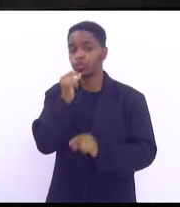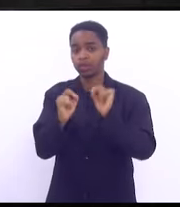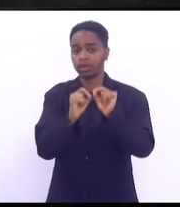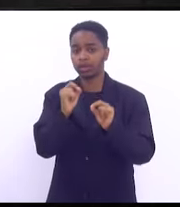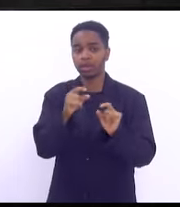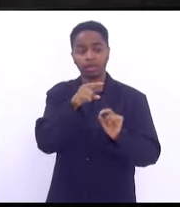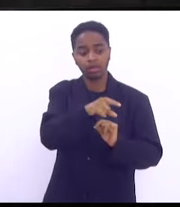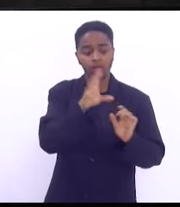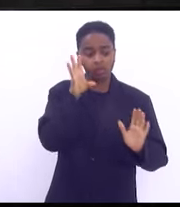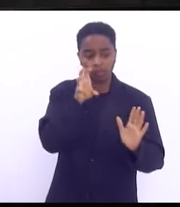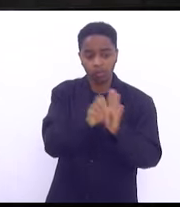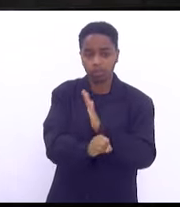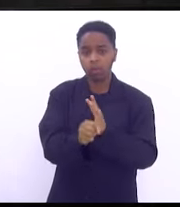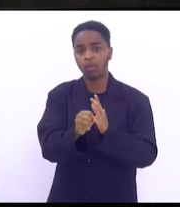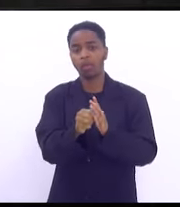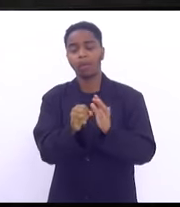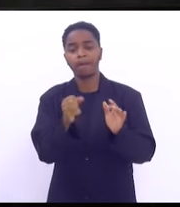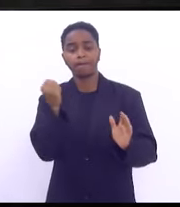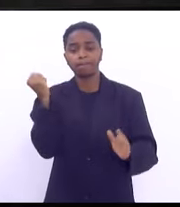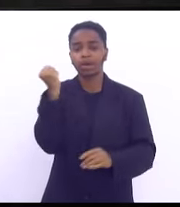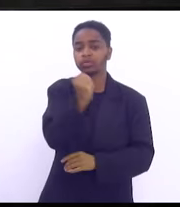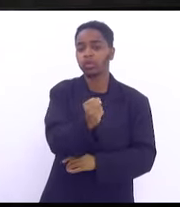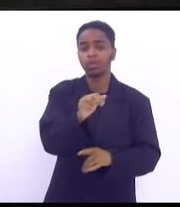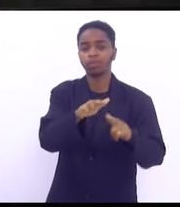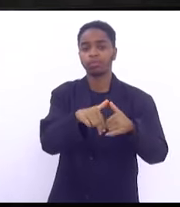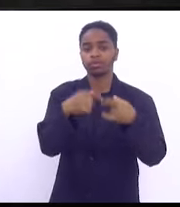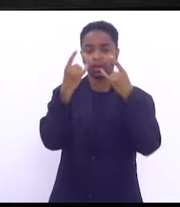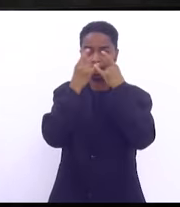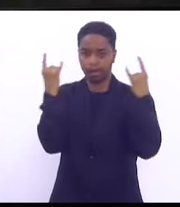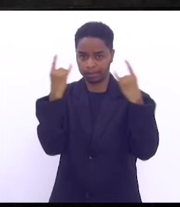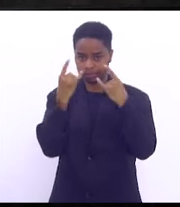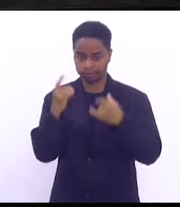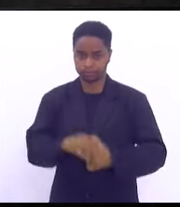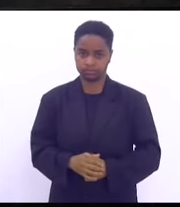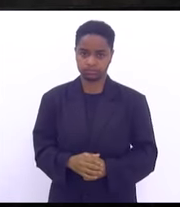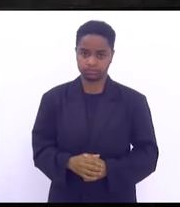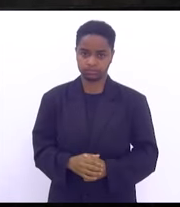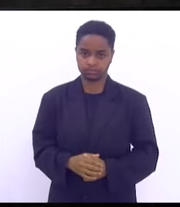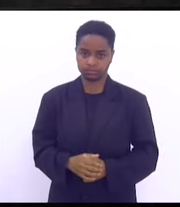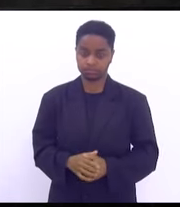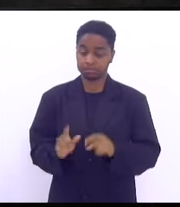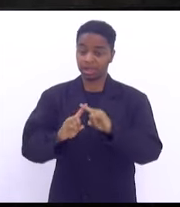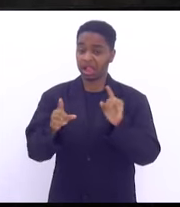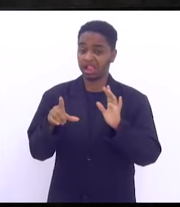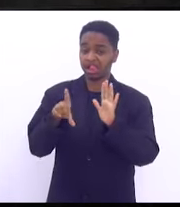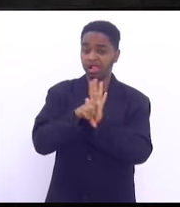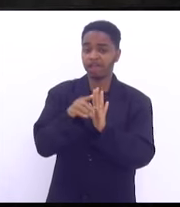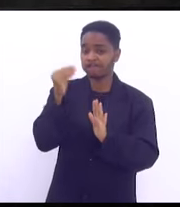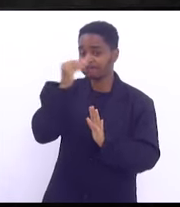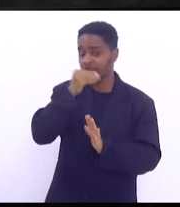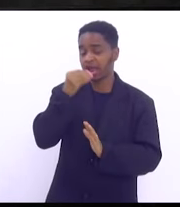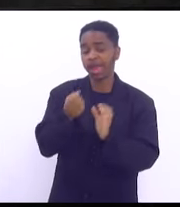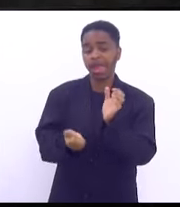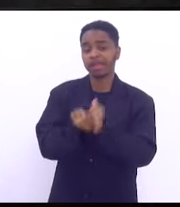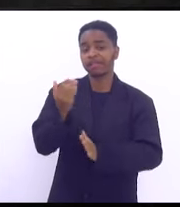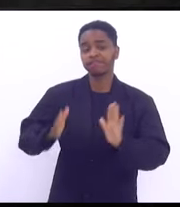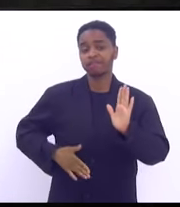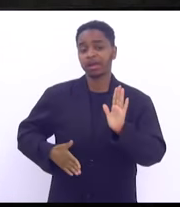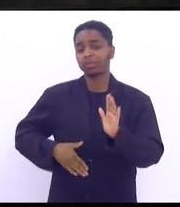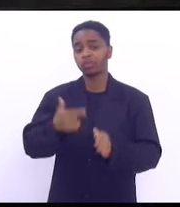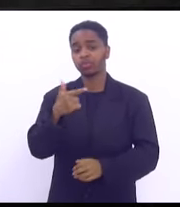assaltou, o cara roubou, o cara matou por conta do capitalismo. Leis frouxas criam vagabundos sem